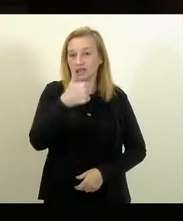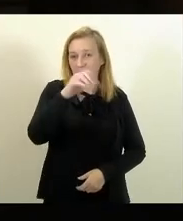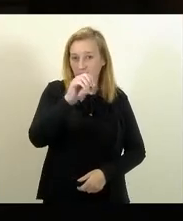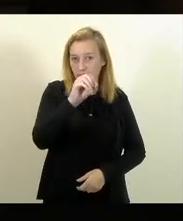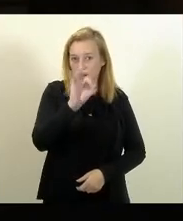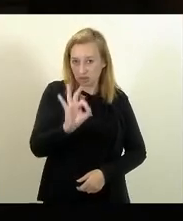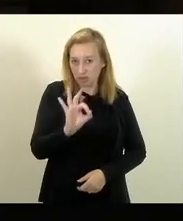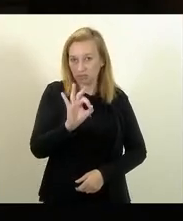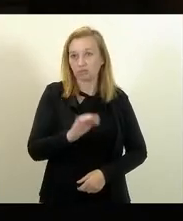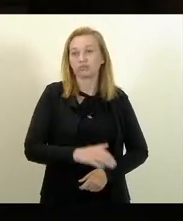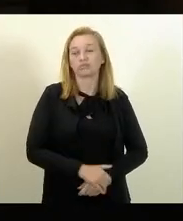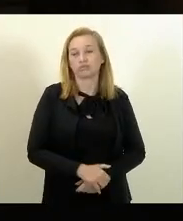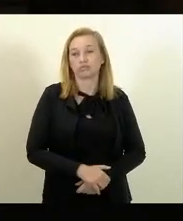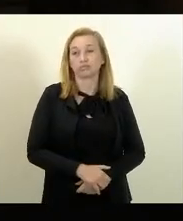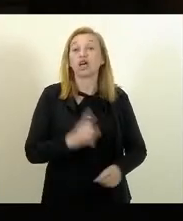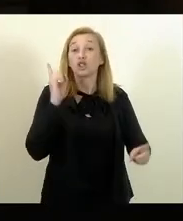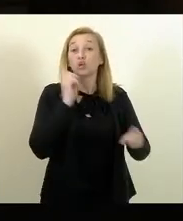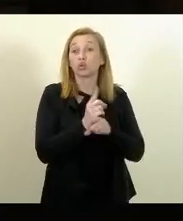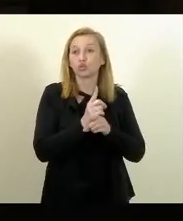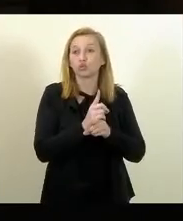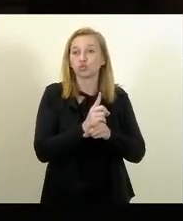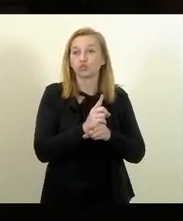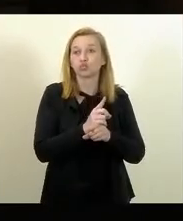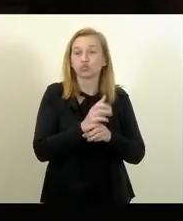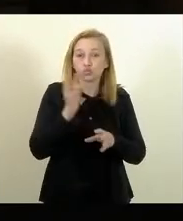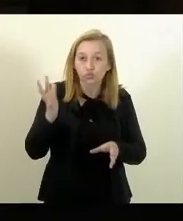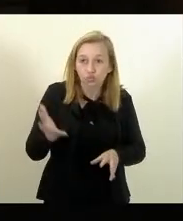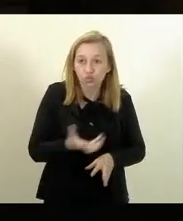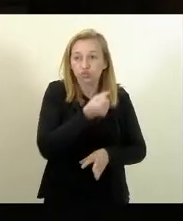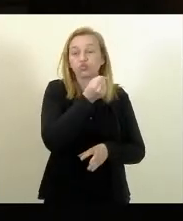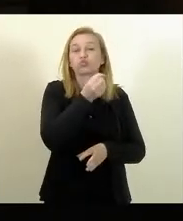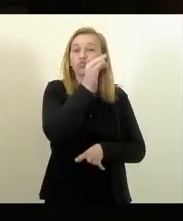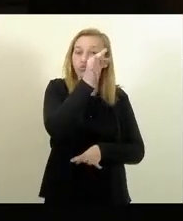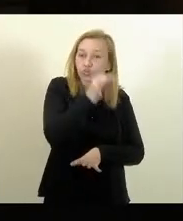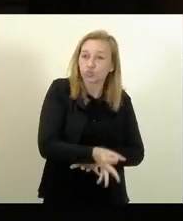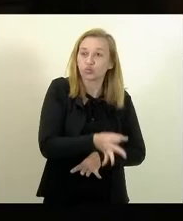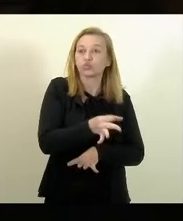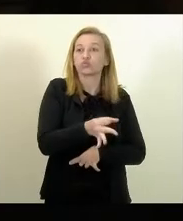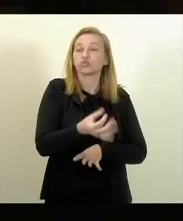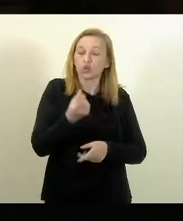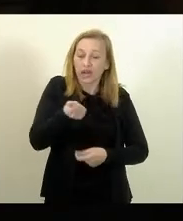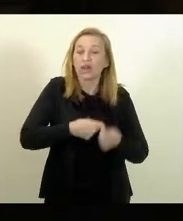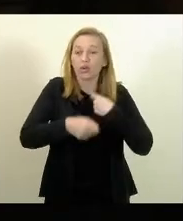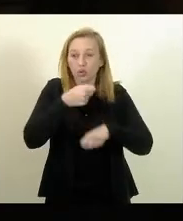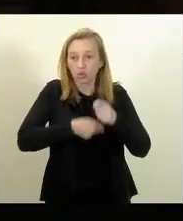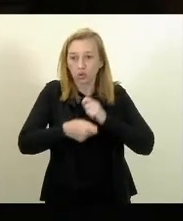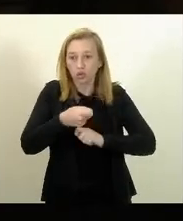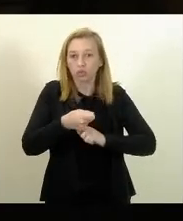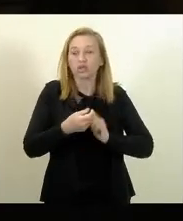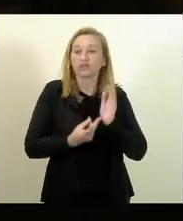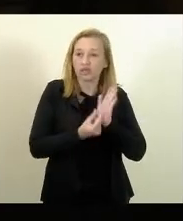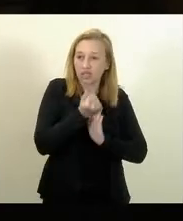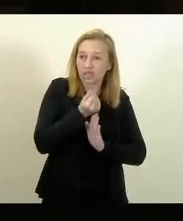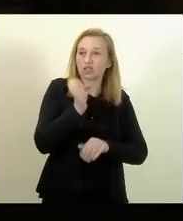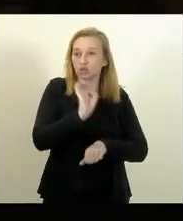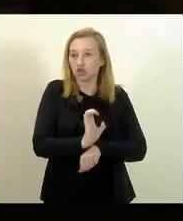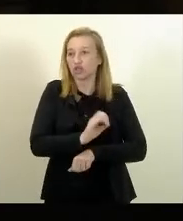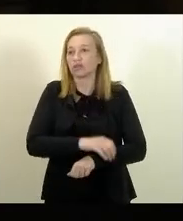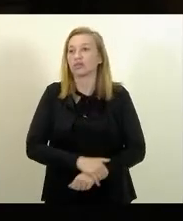10%, encontra-se a salvação exatamente econômica, financeira do Estado do Rio de